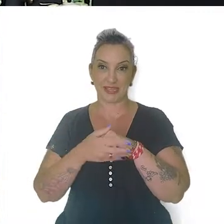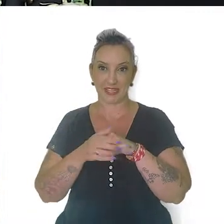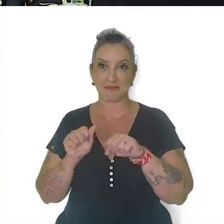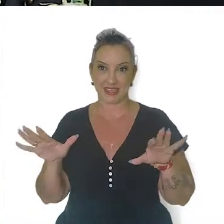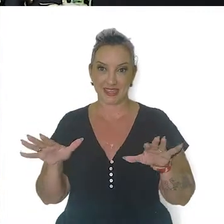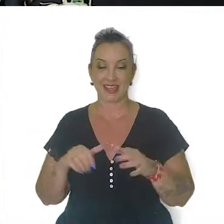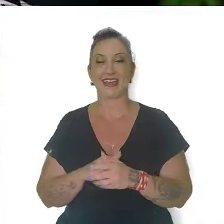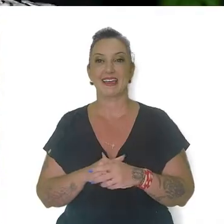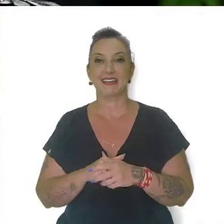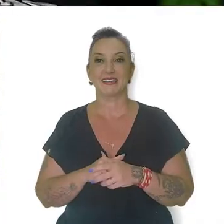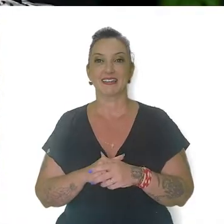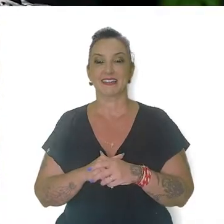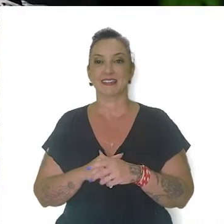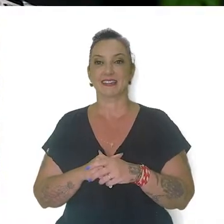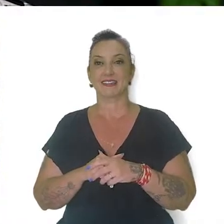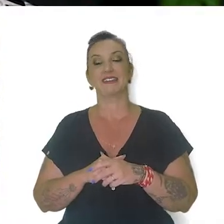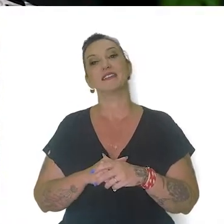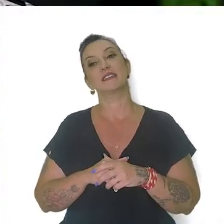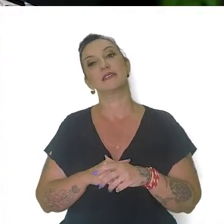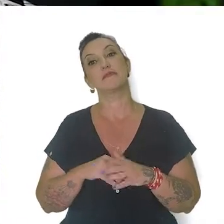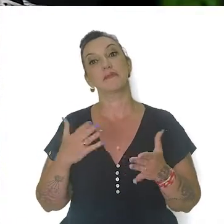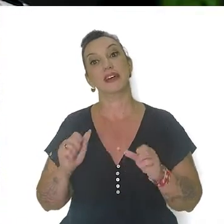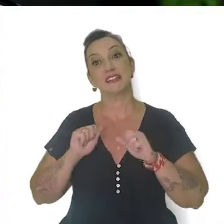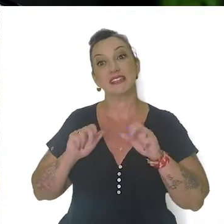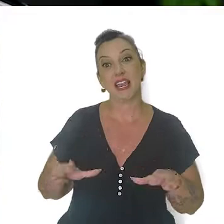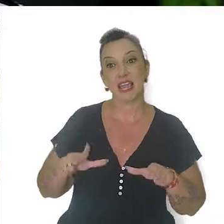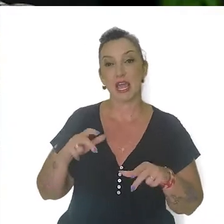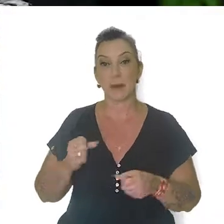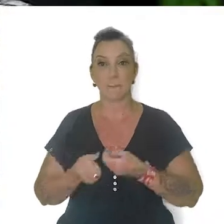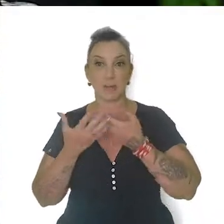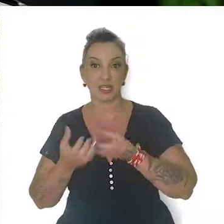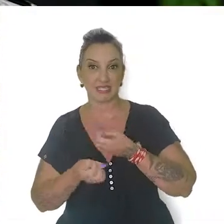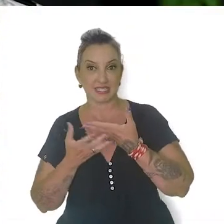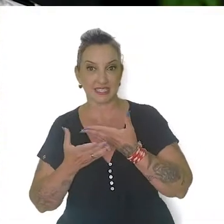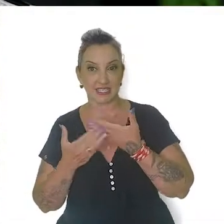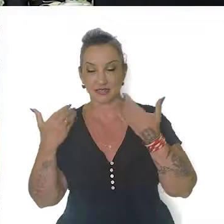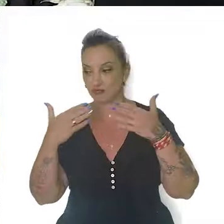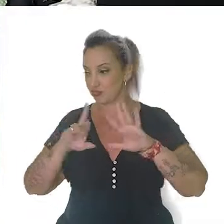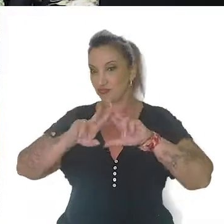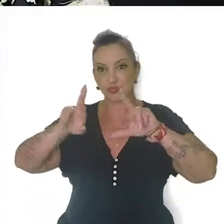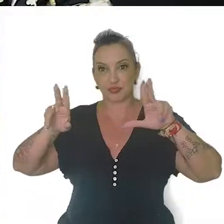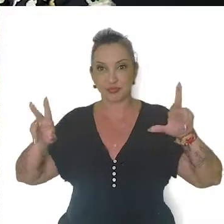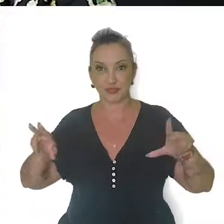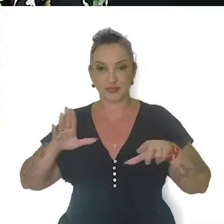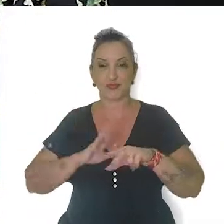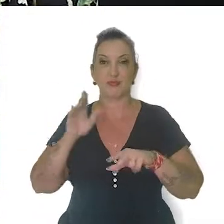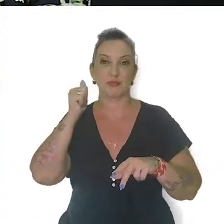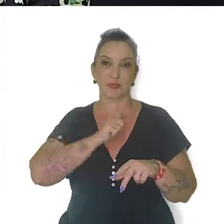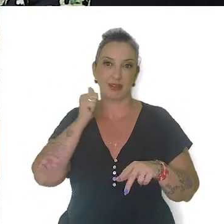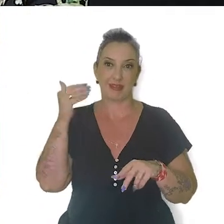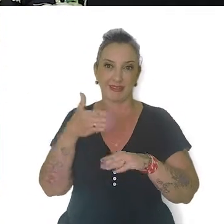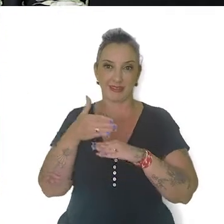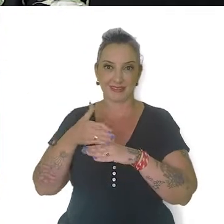conta da pandemia. Mas aí dentro disso, o slam, poesia, então assim, a gente foi abrindo o leque para